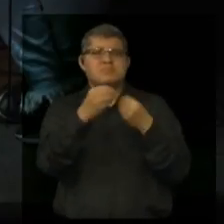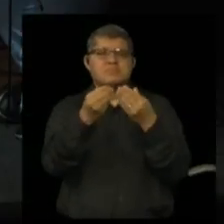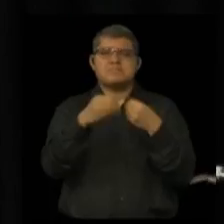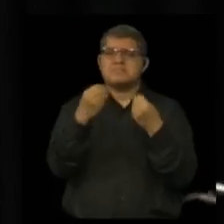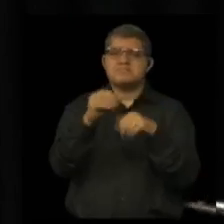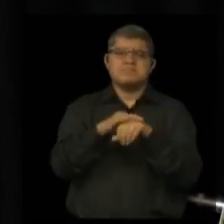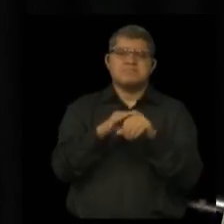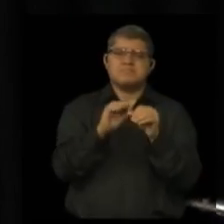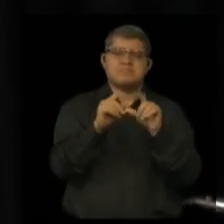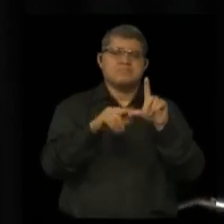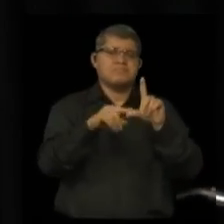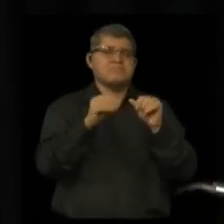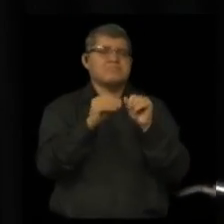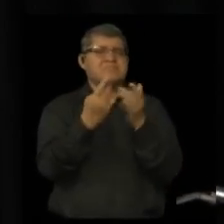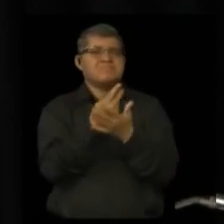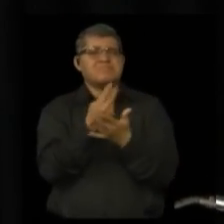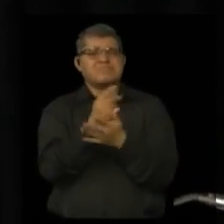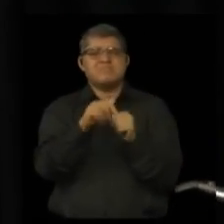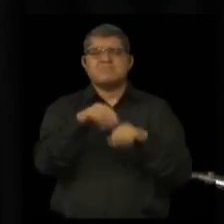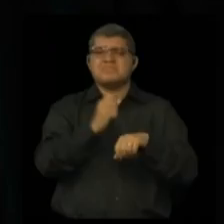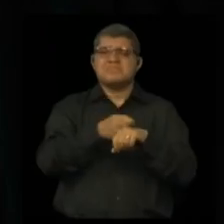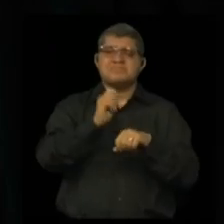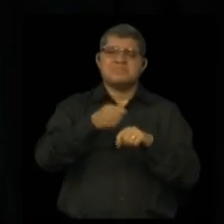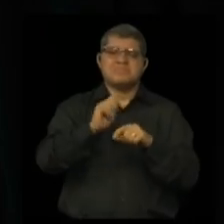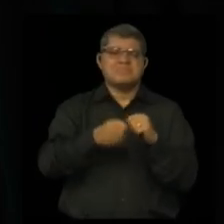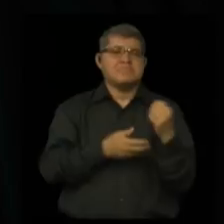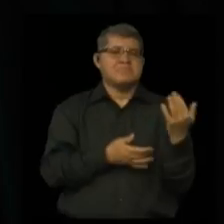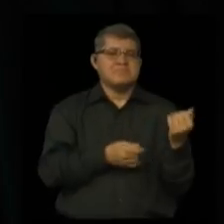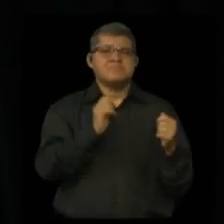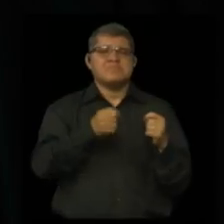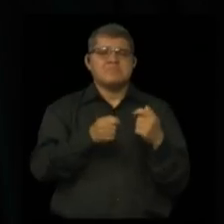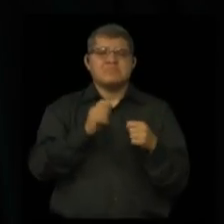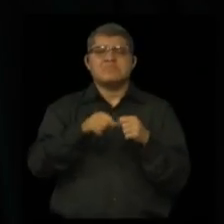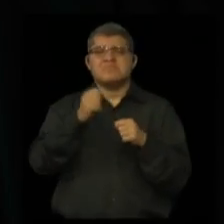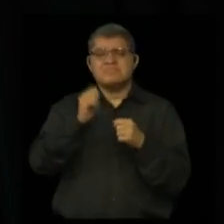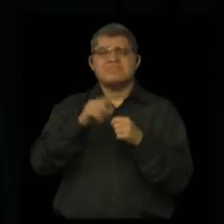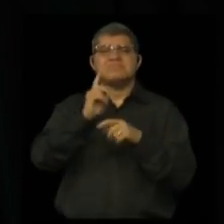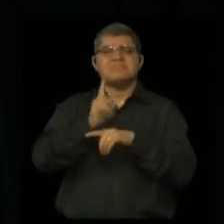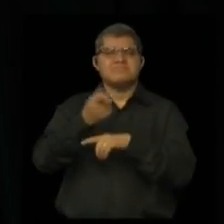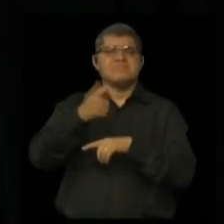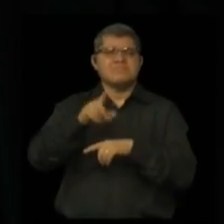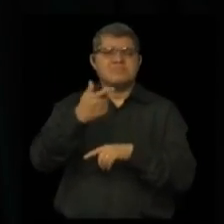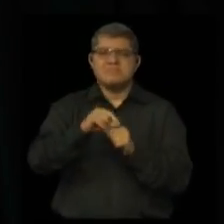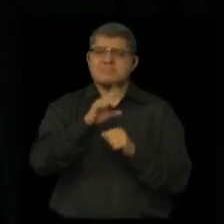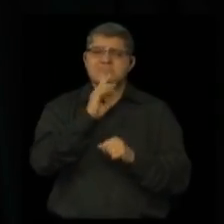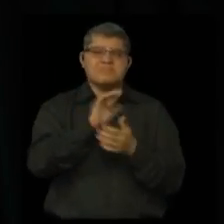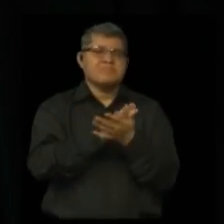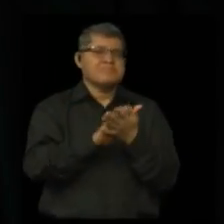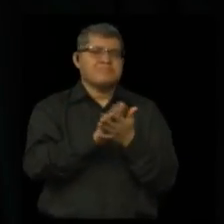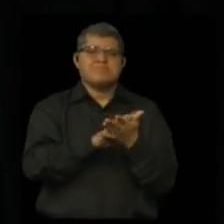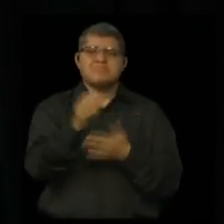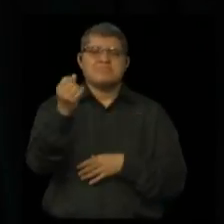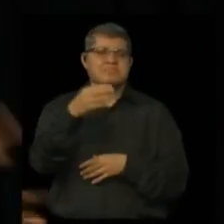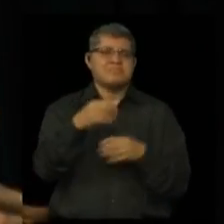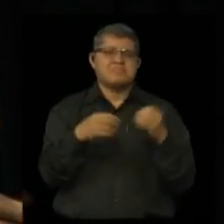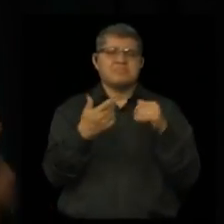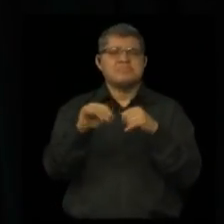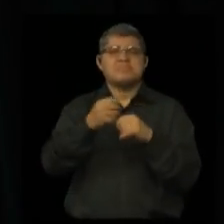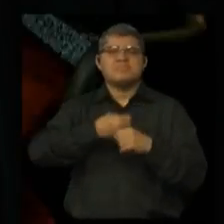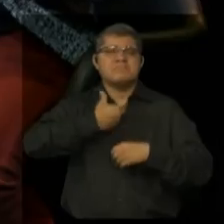acrescentável, e ainda que fica martelando que os jovens ficam nessa música, né? Não conhecem nada novo, não vão